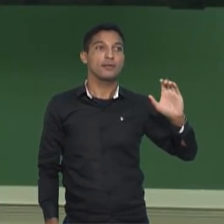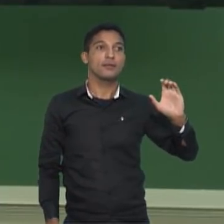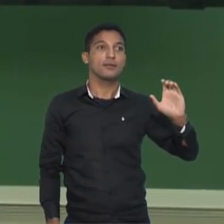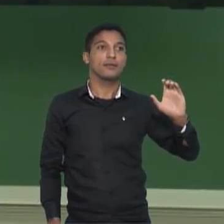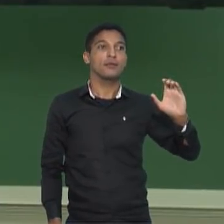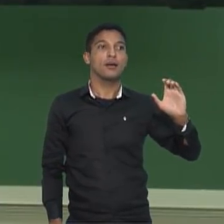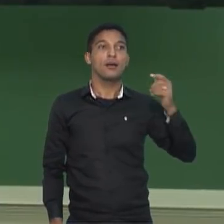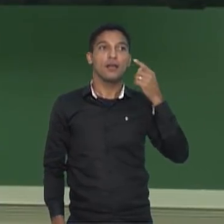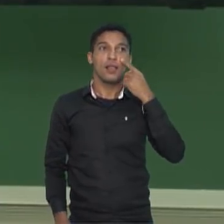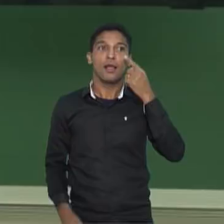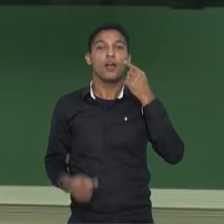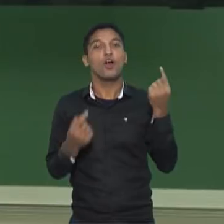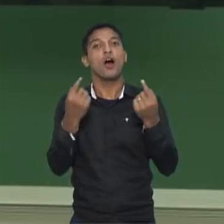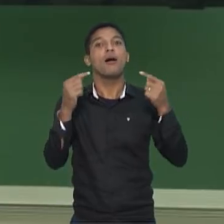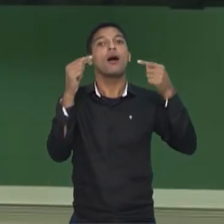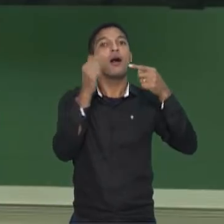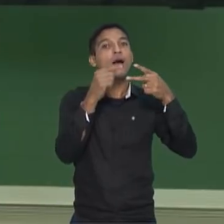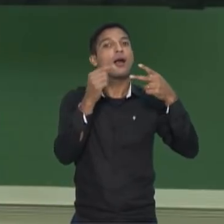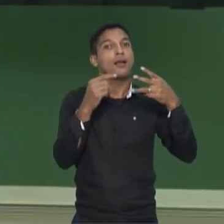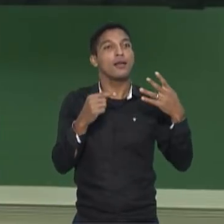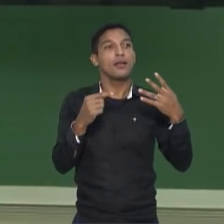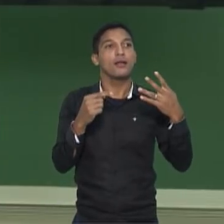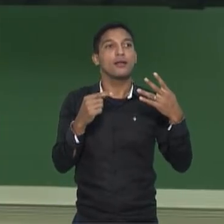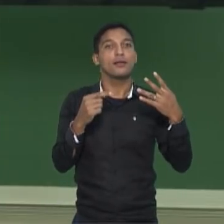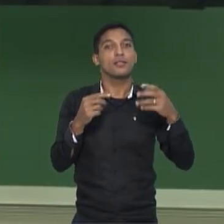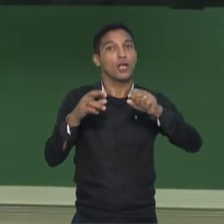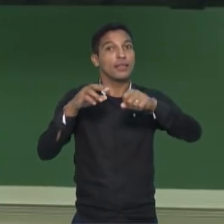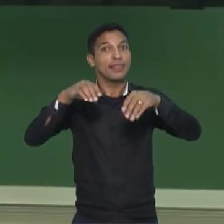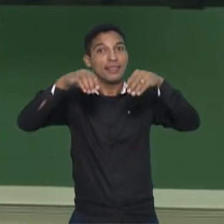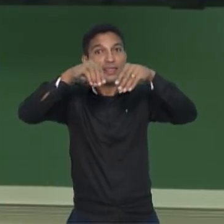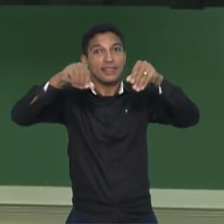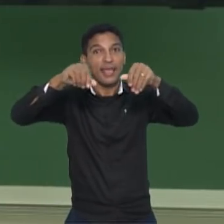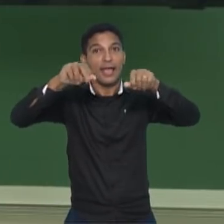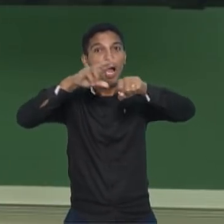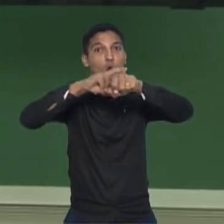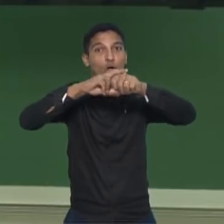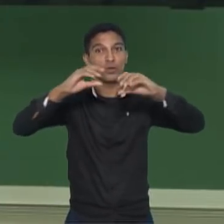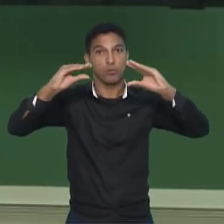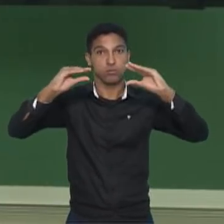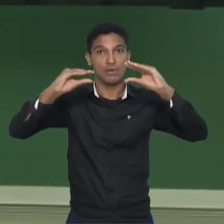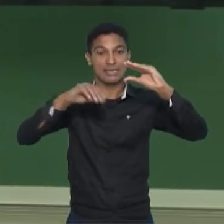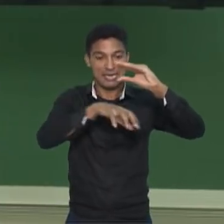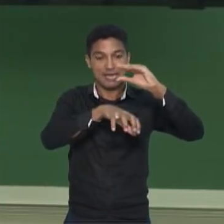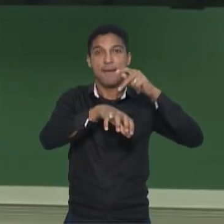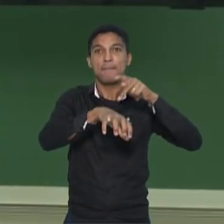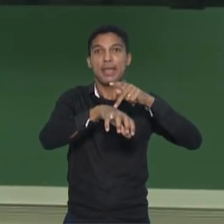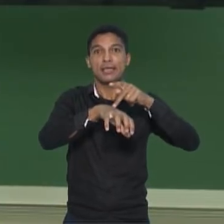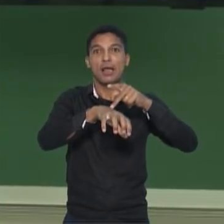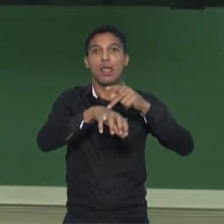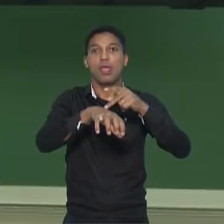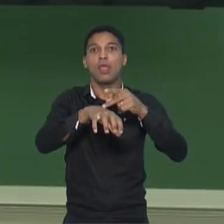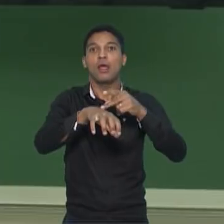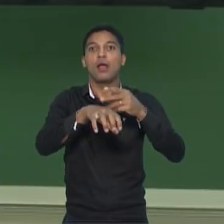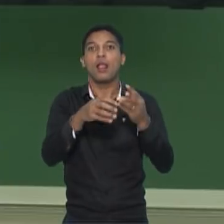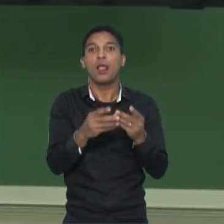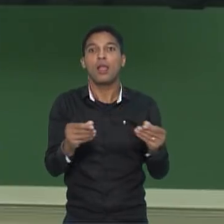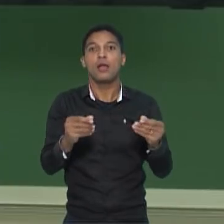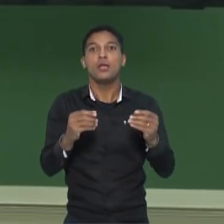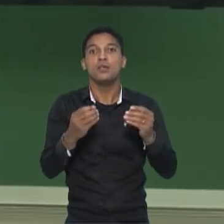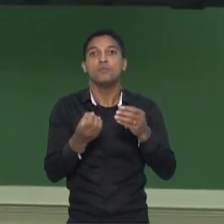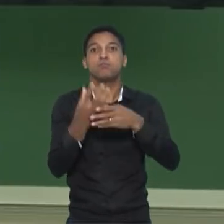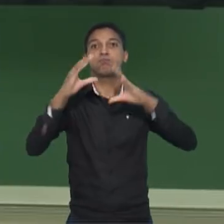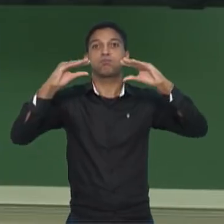magmática extrusiva. Então, a terra roxa, que é o desgaste da rocha basalto, é exemplo de qual